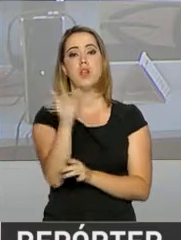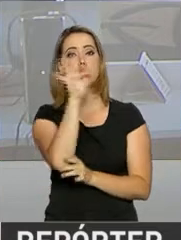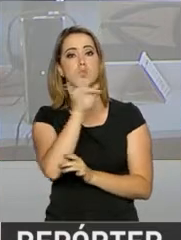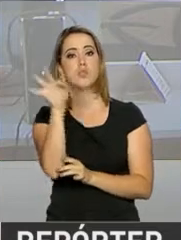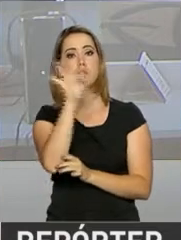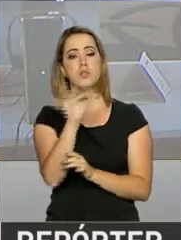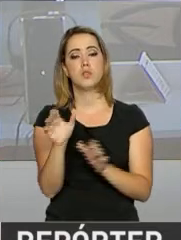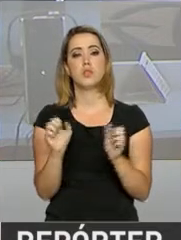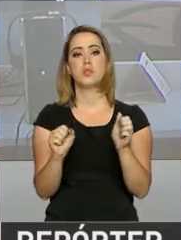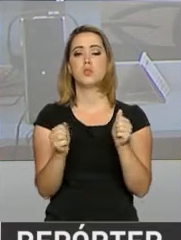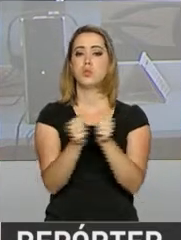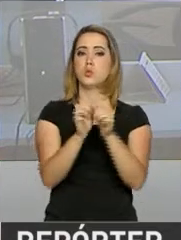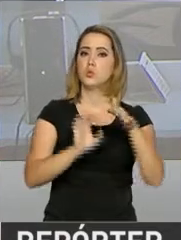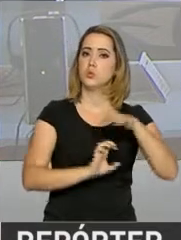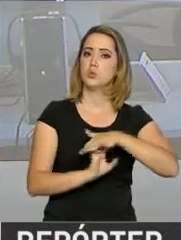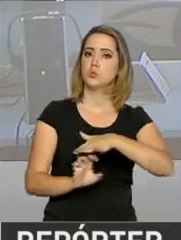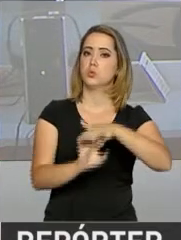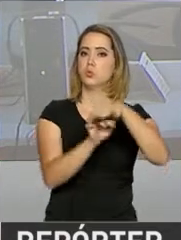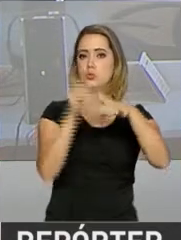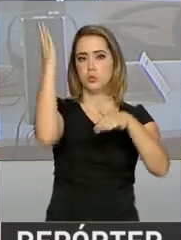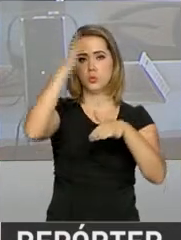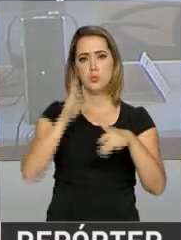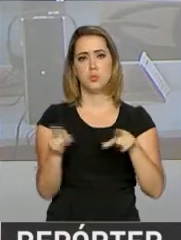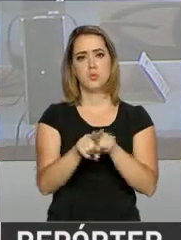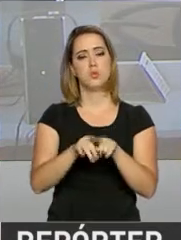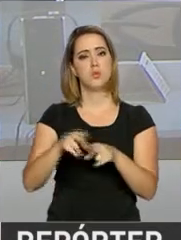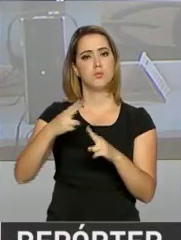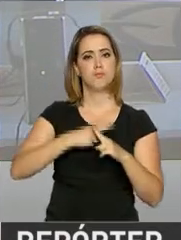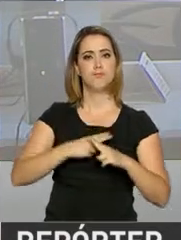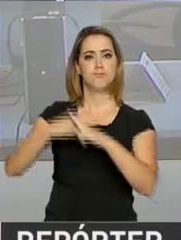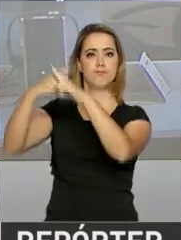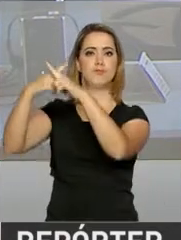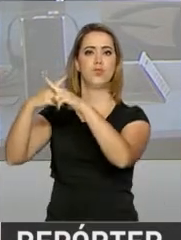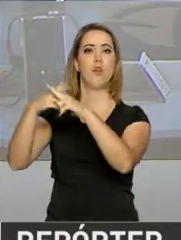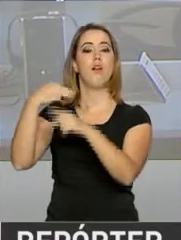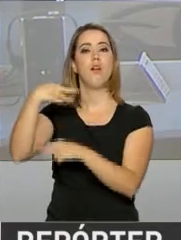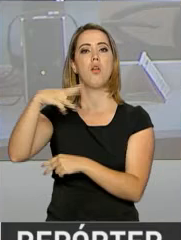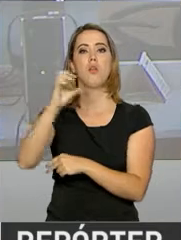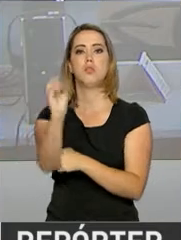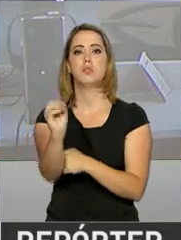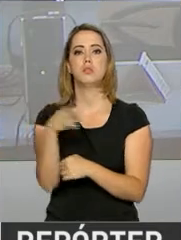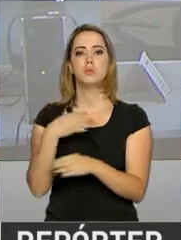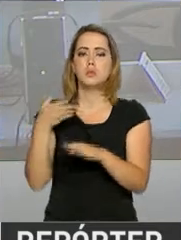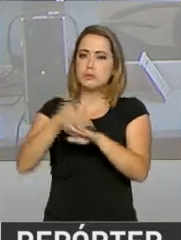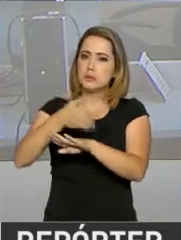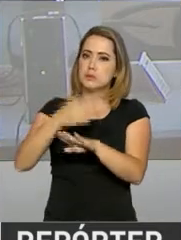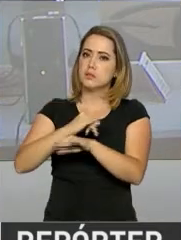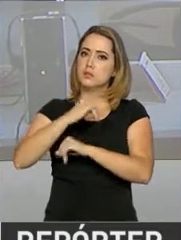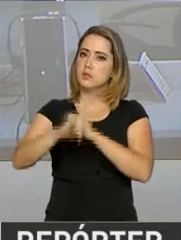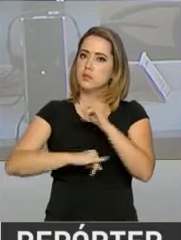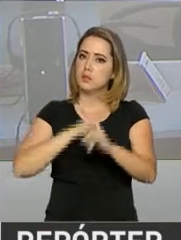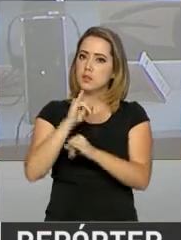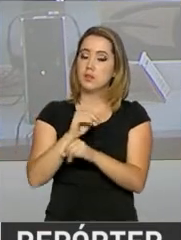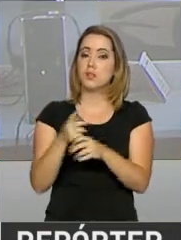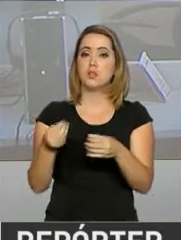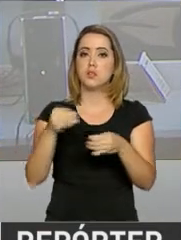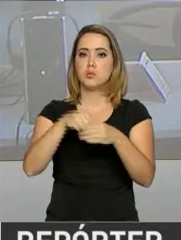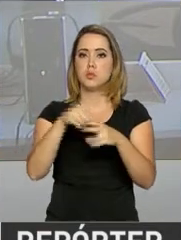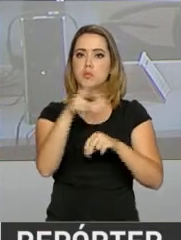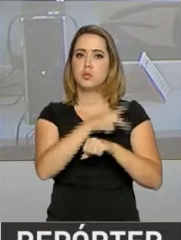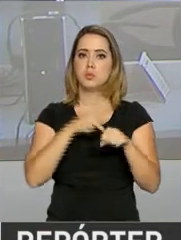e embraer o satélite deve ser lançado em março e vai levar internet para o interior do país e aumentar a velocidade